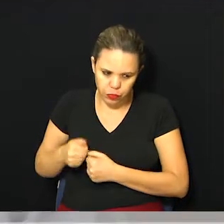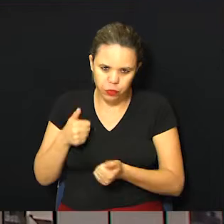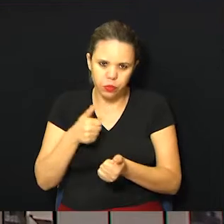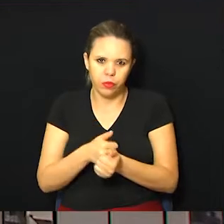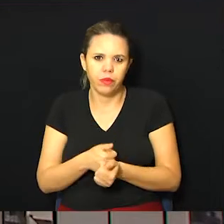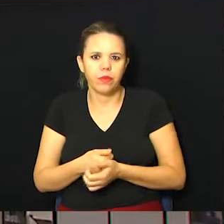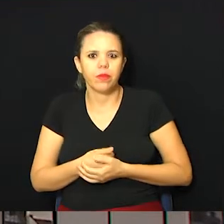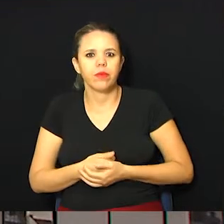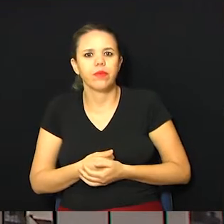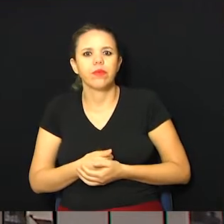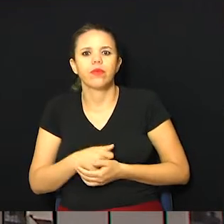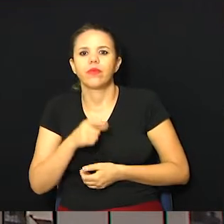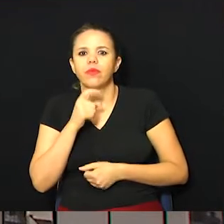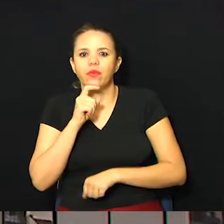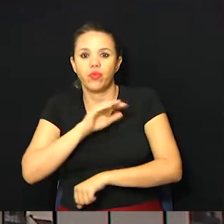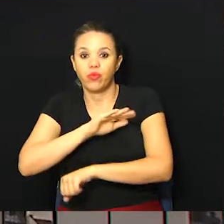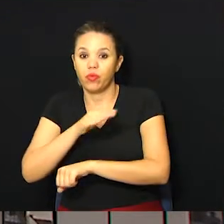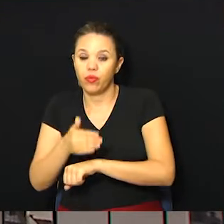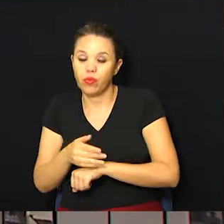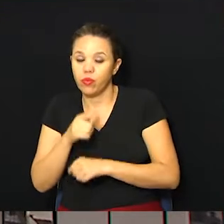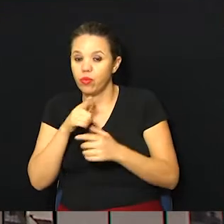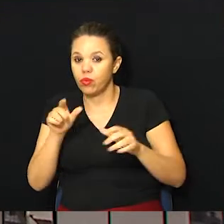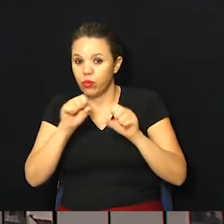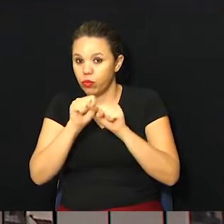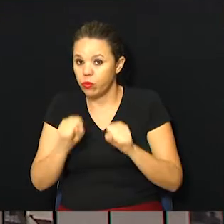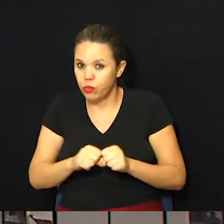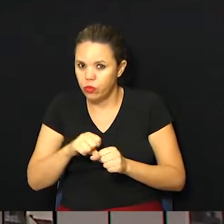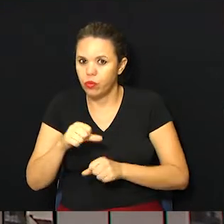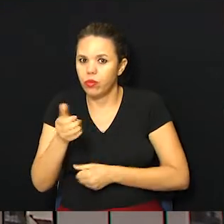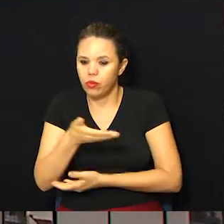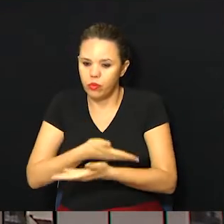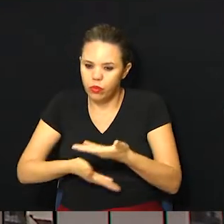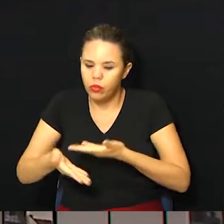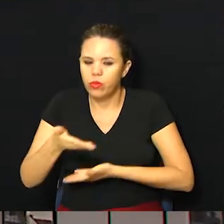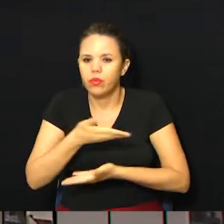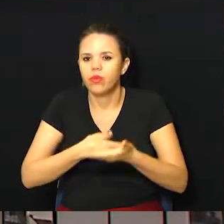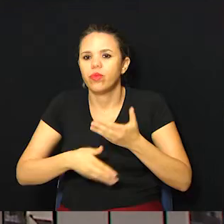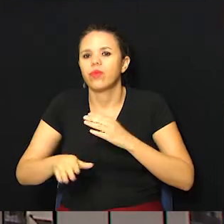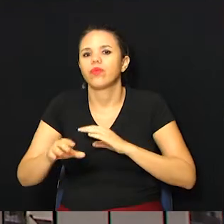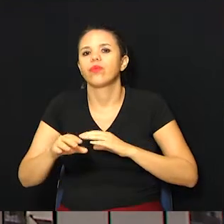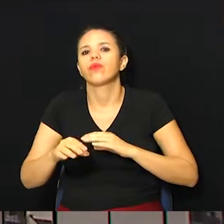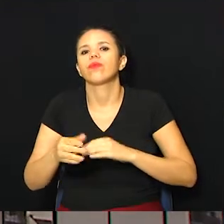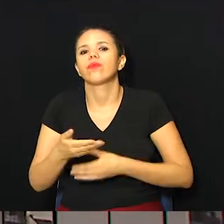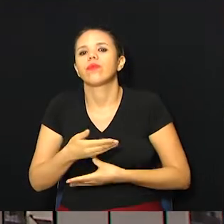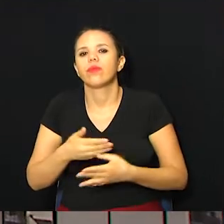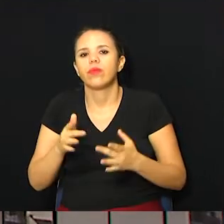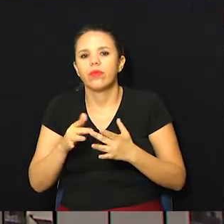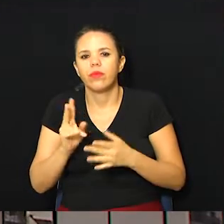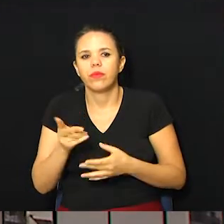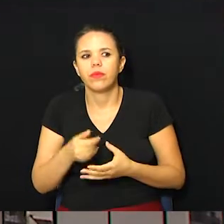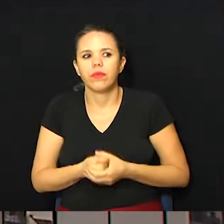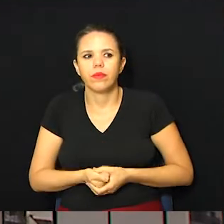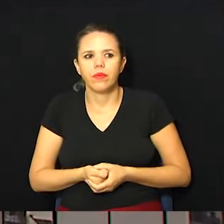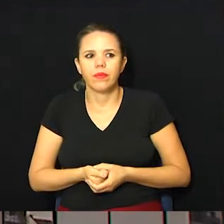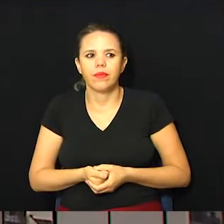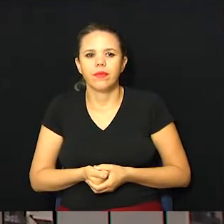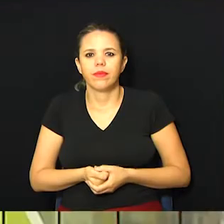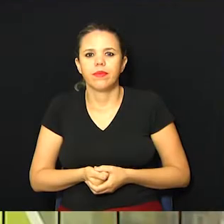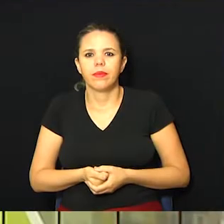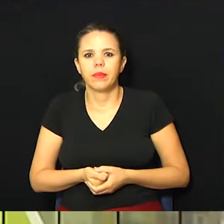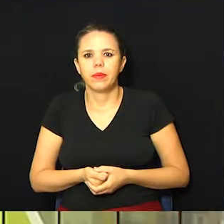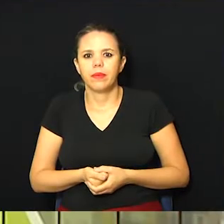tá? É um sistema que se retroalimenta, né? De lá para cá, daqui para lá o tempo todo. Perfeitamente. O tempo